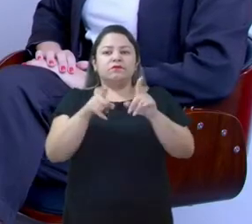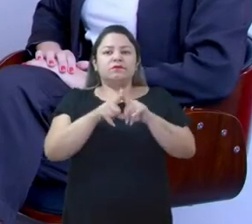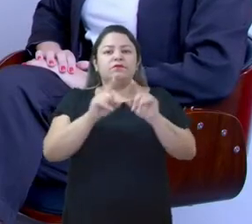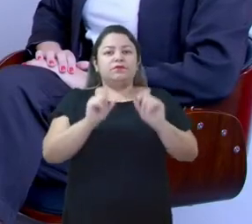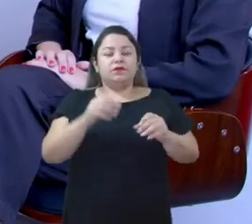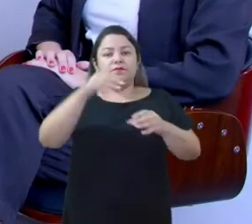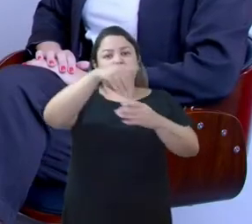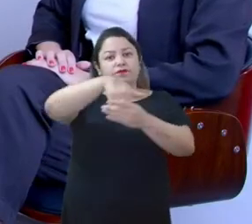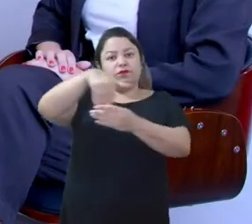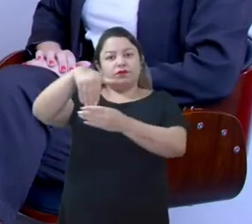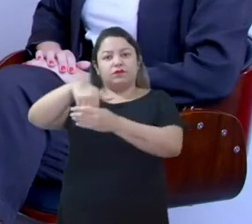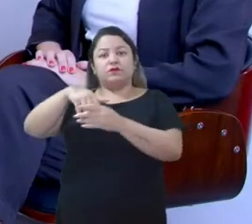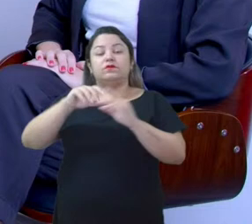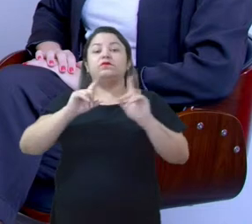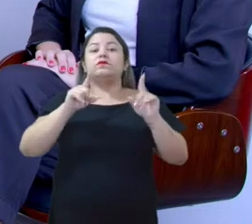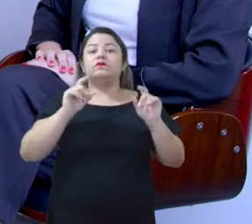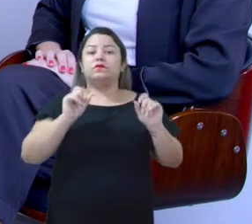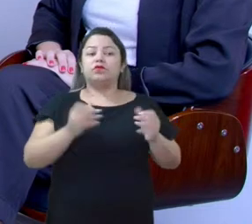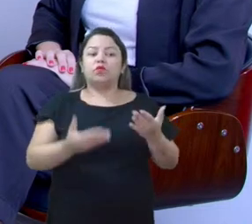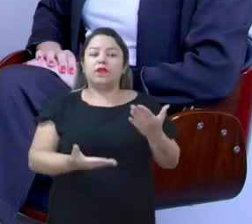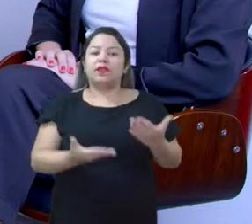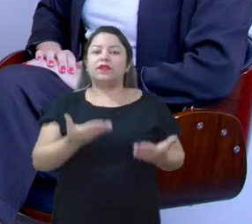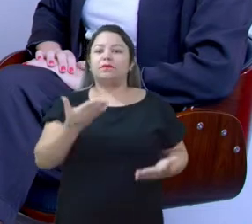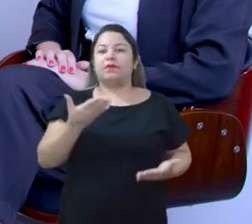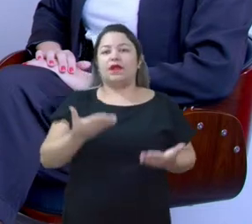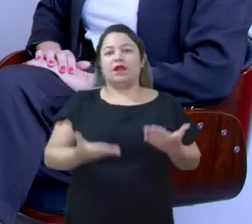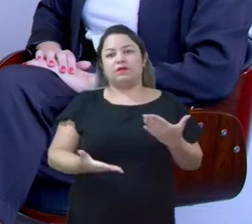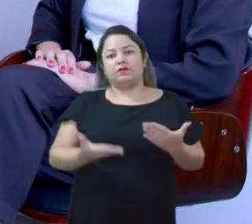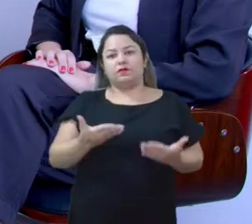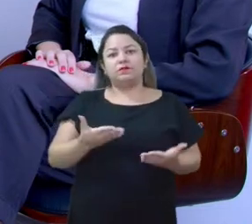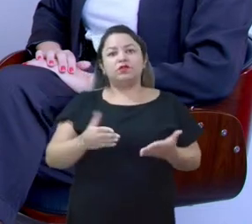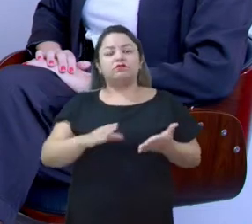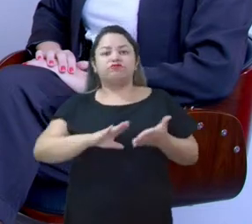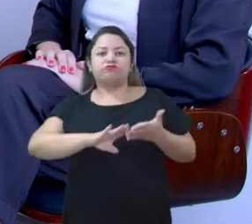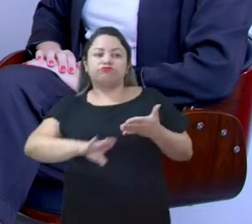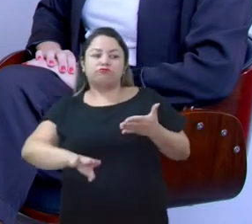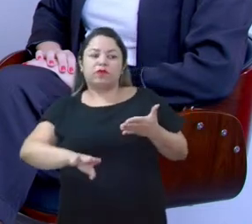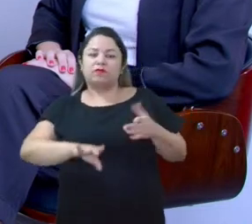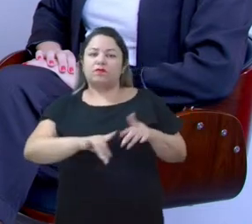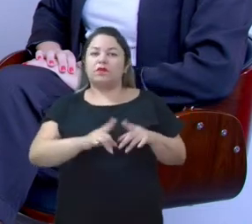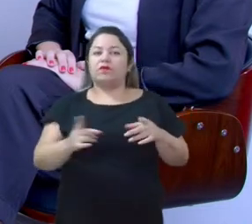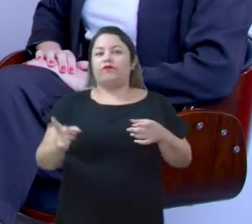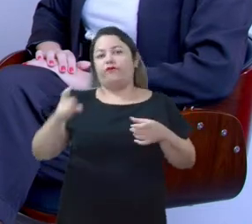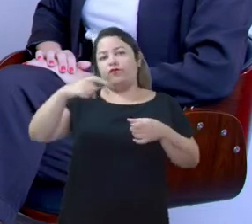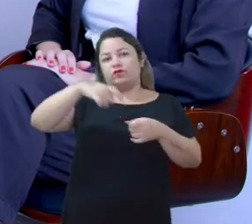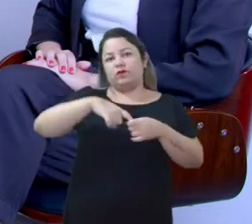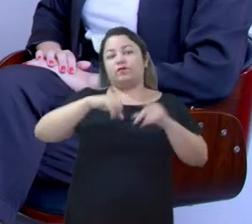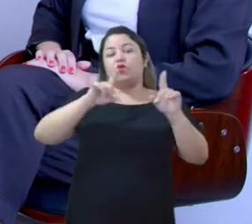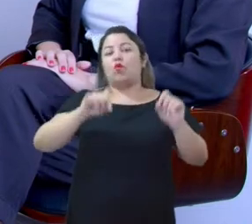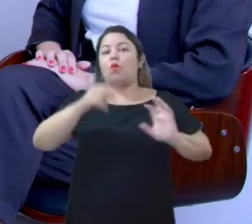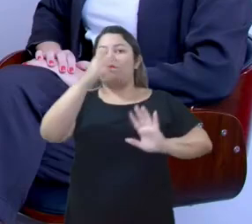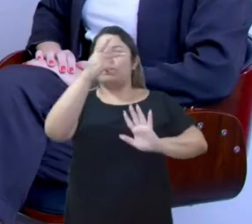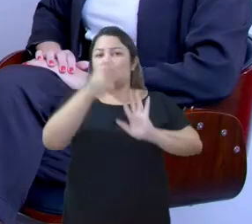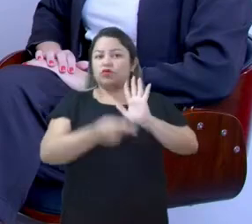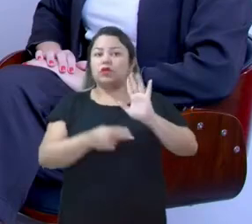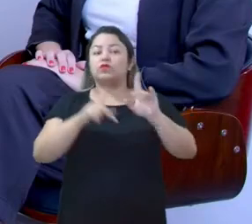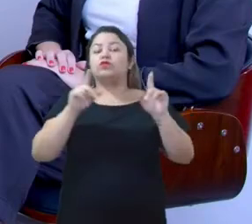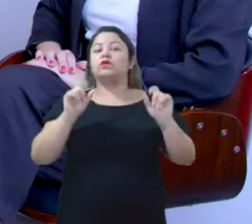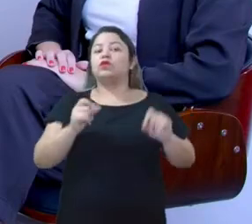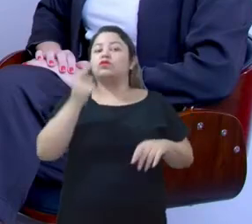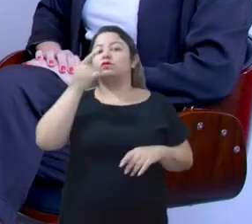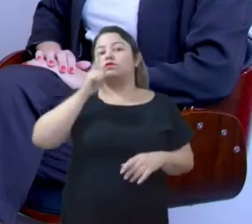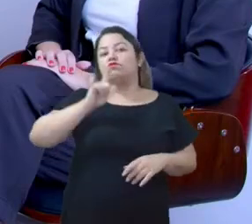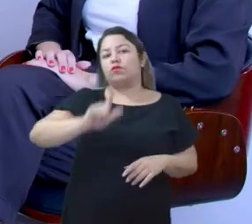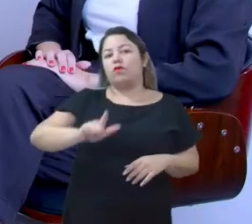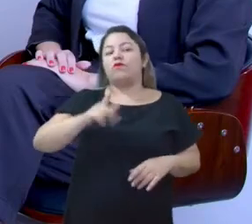uma votação muito equilibrada de retirada de pauta. Voltamos com o projeto